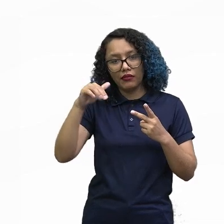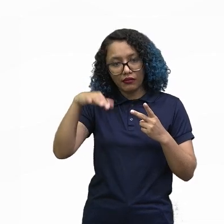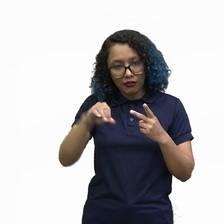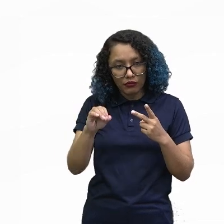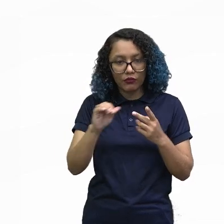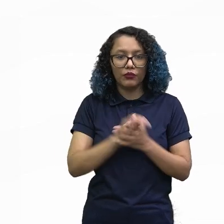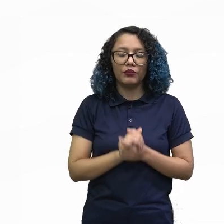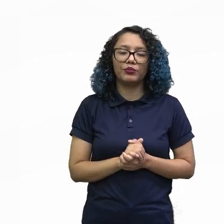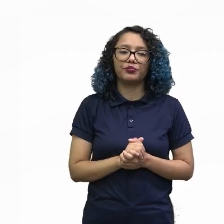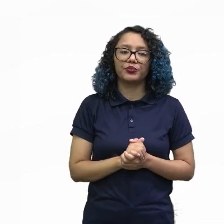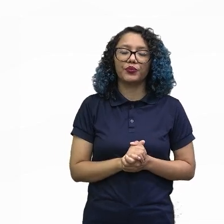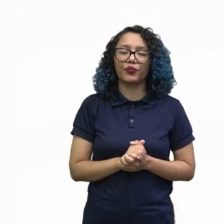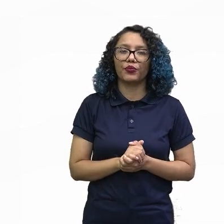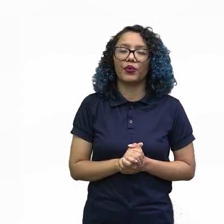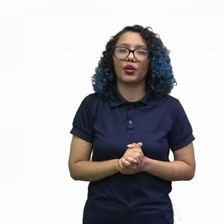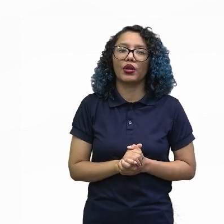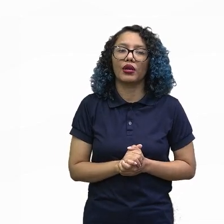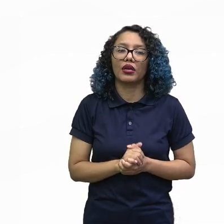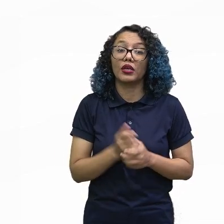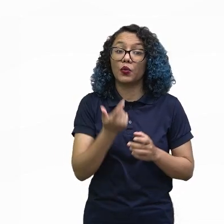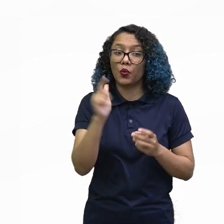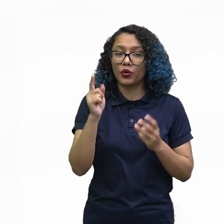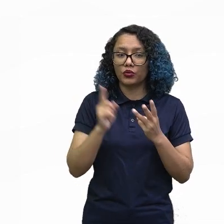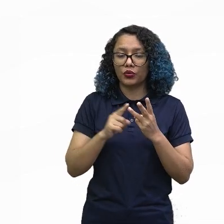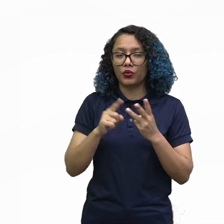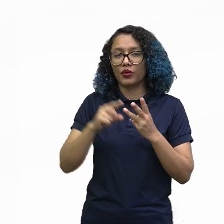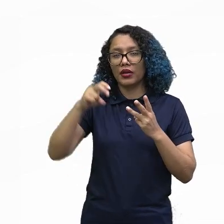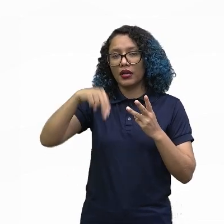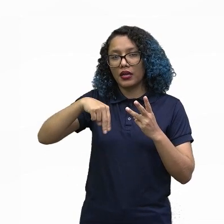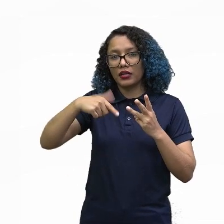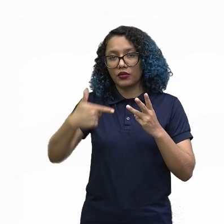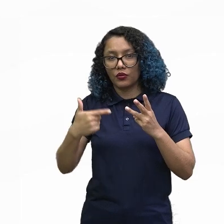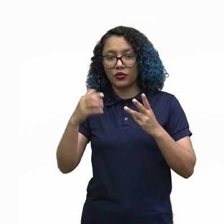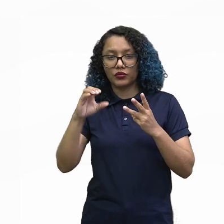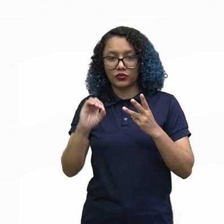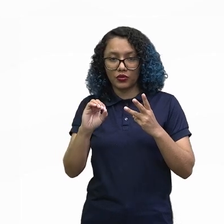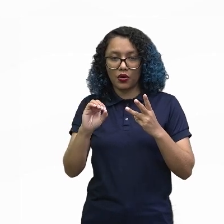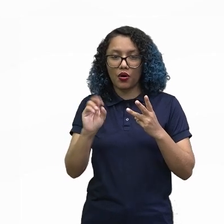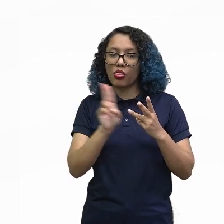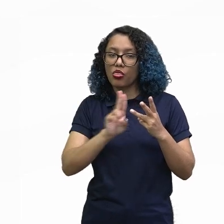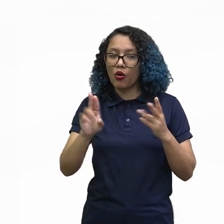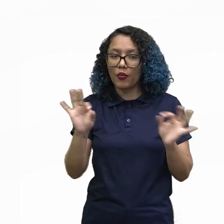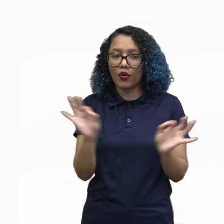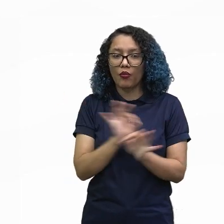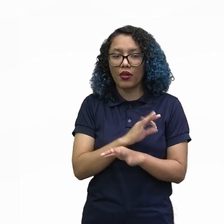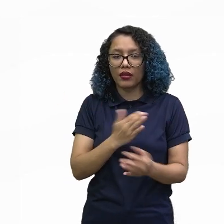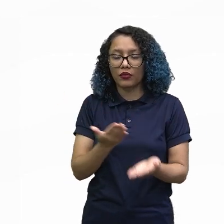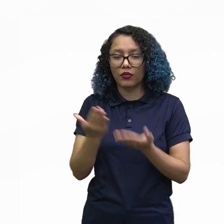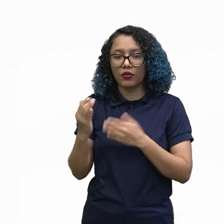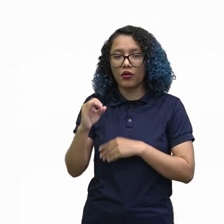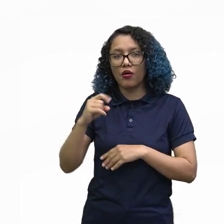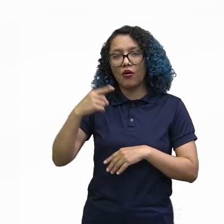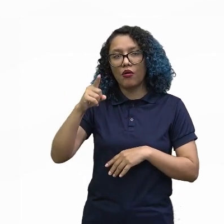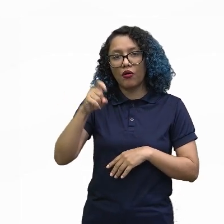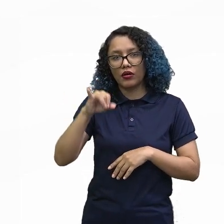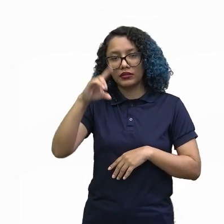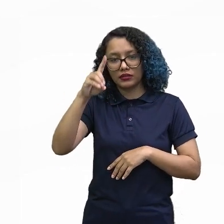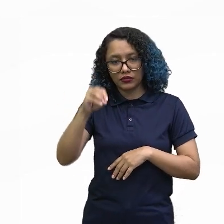CH4, e o N2O, que é o óxido